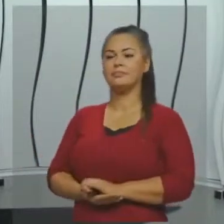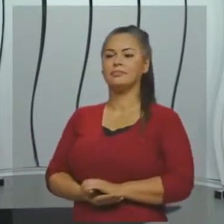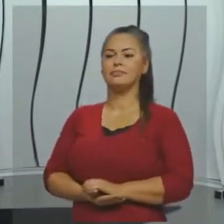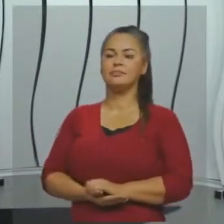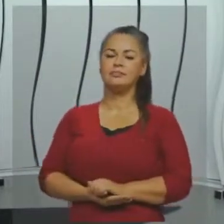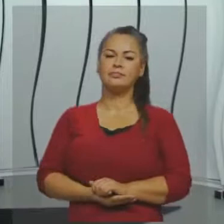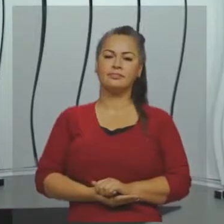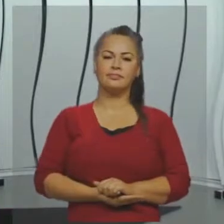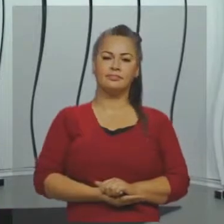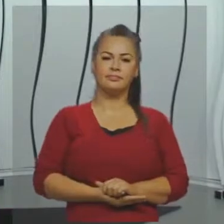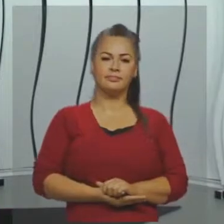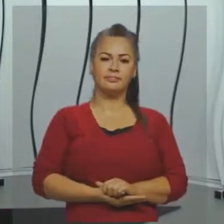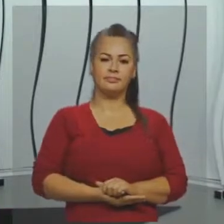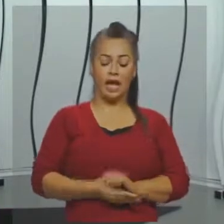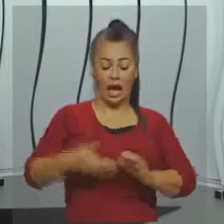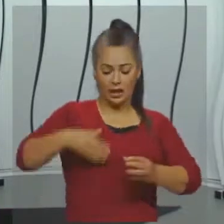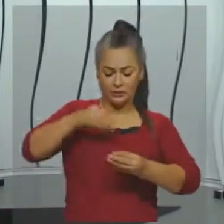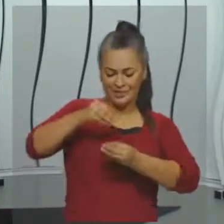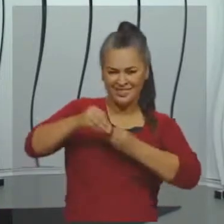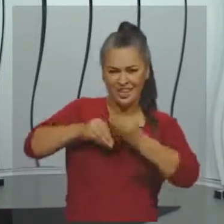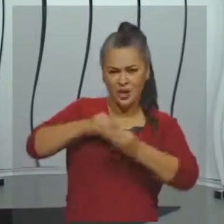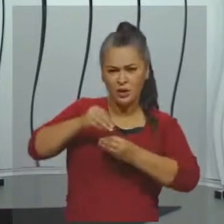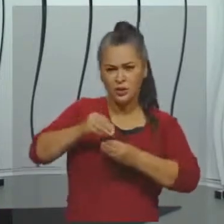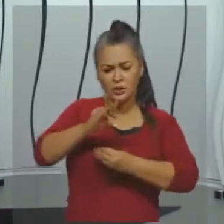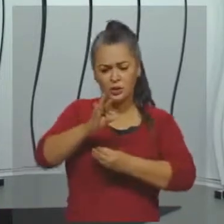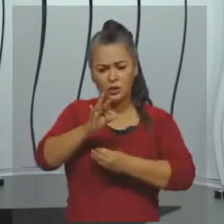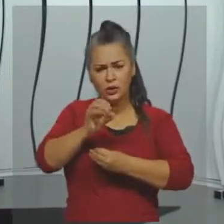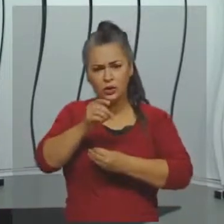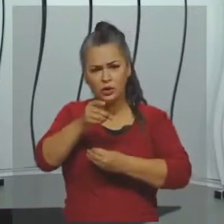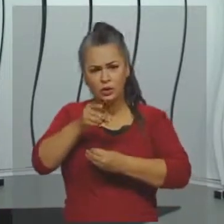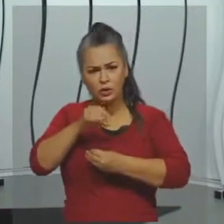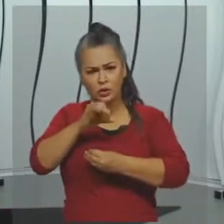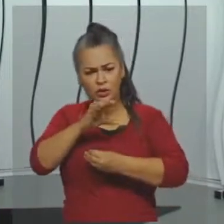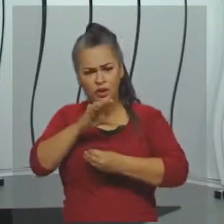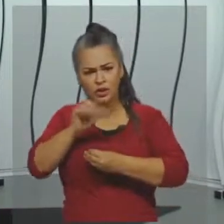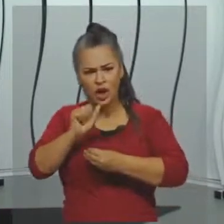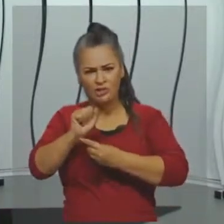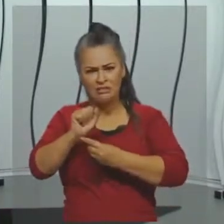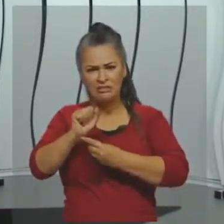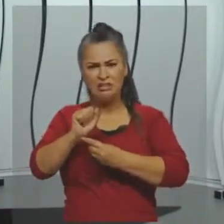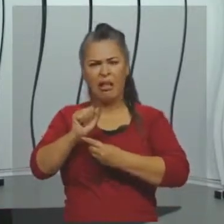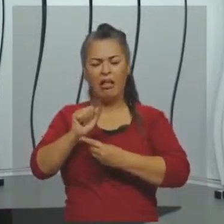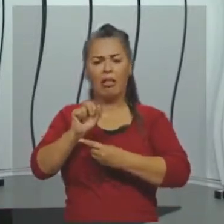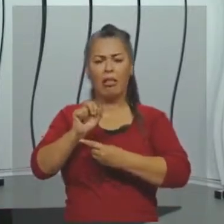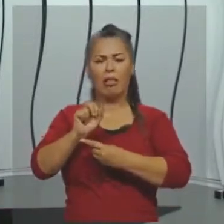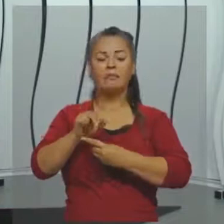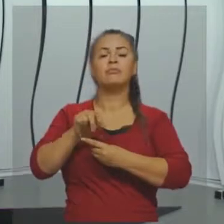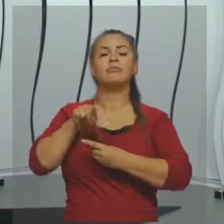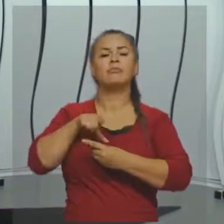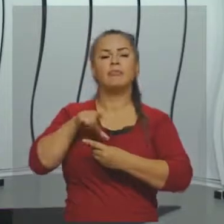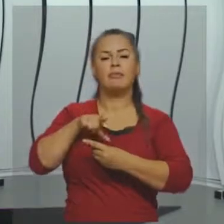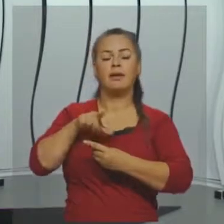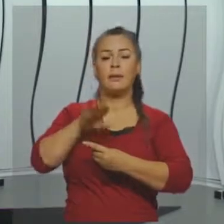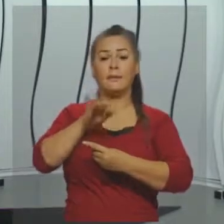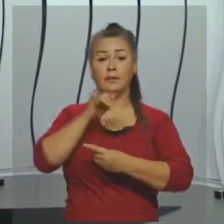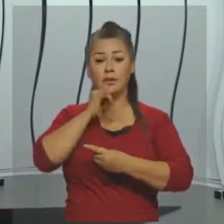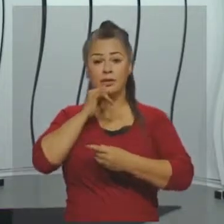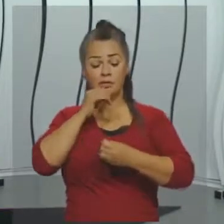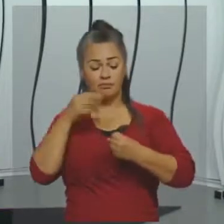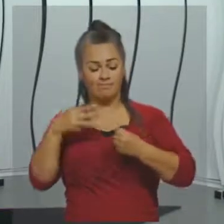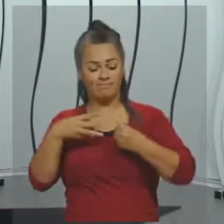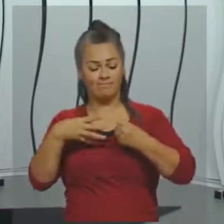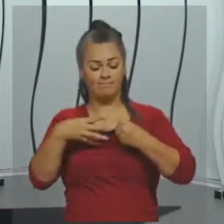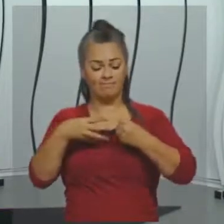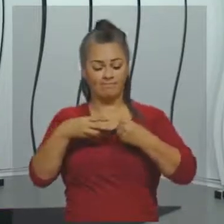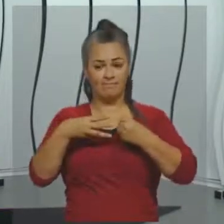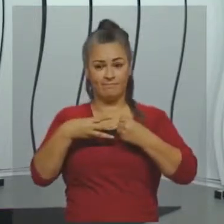essas substâncias tóxicas, à medida que a sua célula vai fazendo essas reações químicas, vai tendo o seu metabolismo, e ela